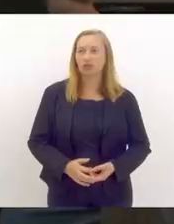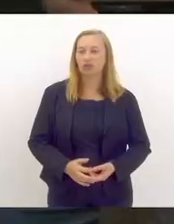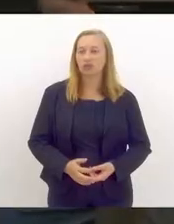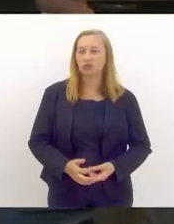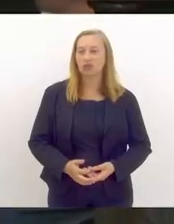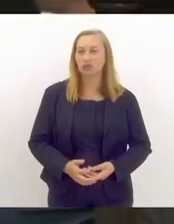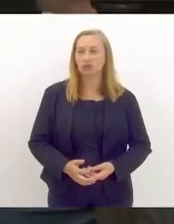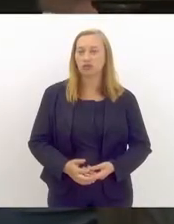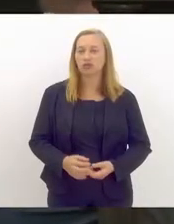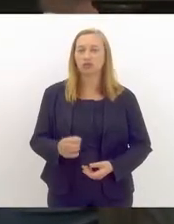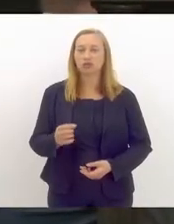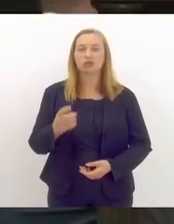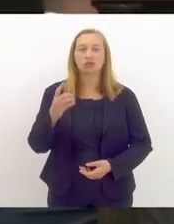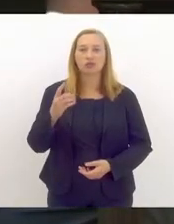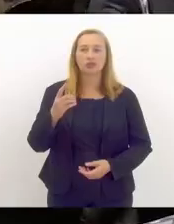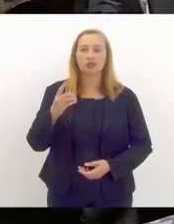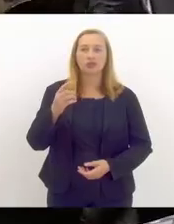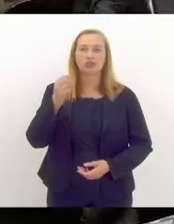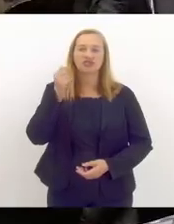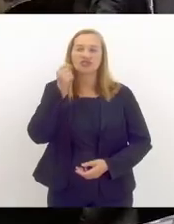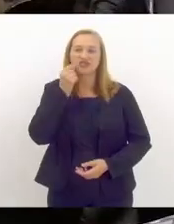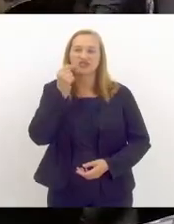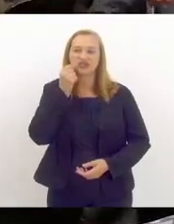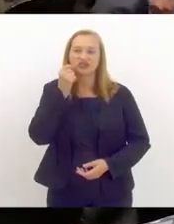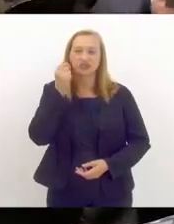Giovanni Ratinho.